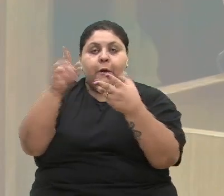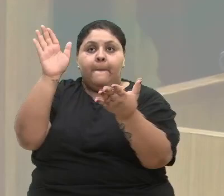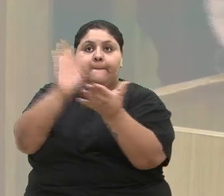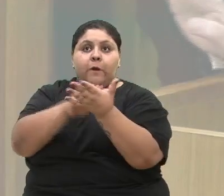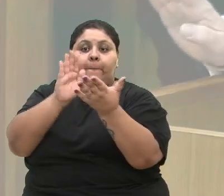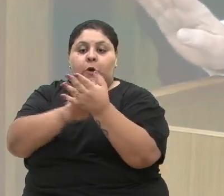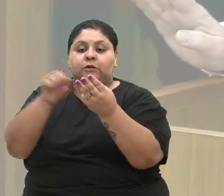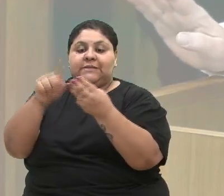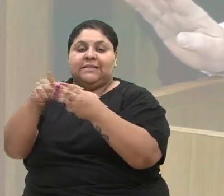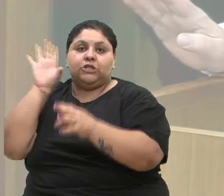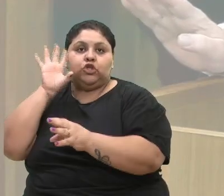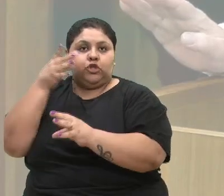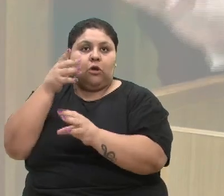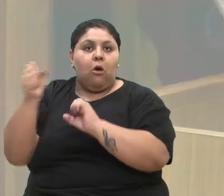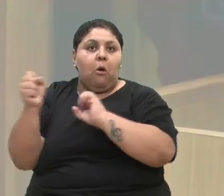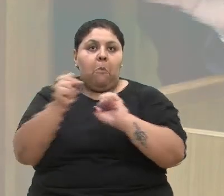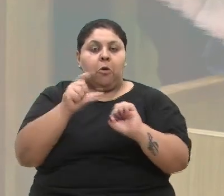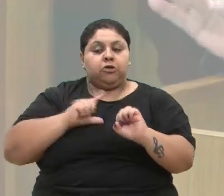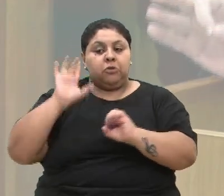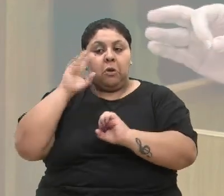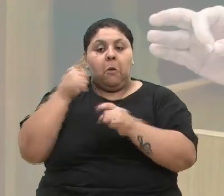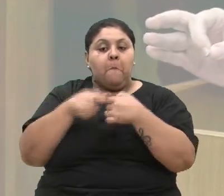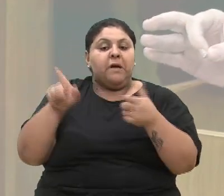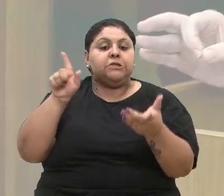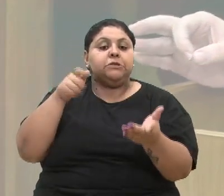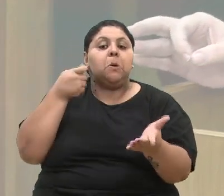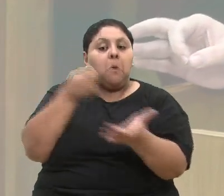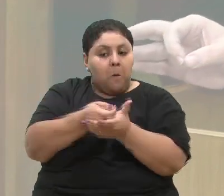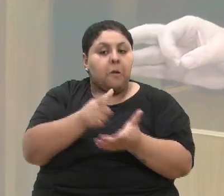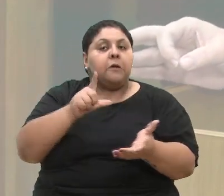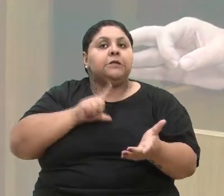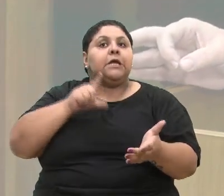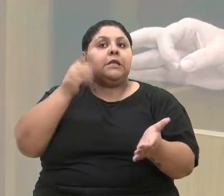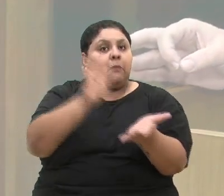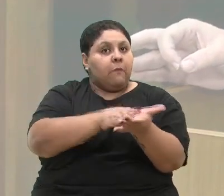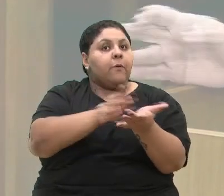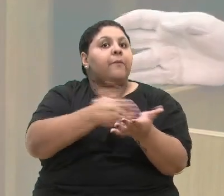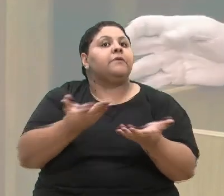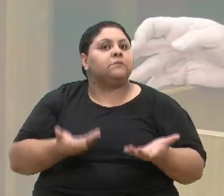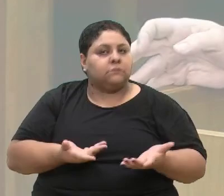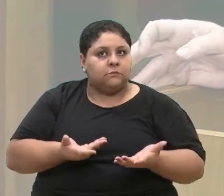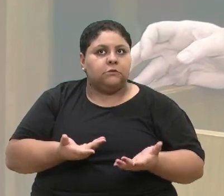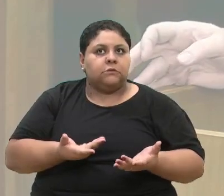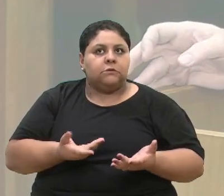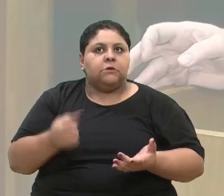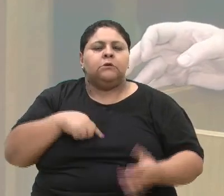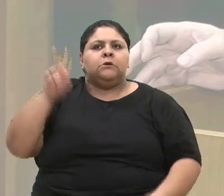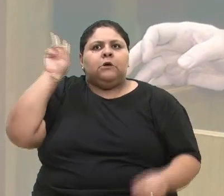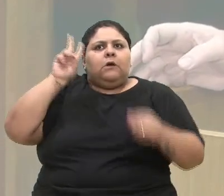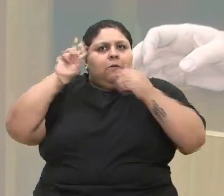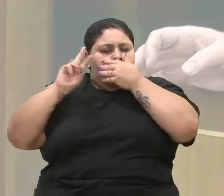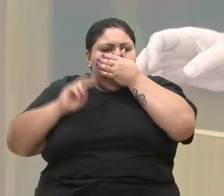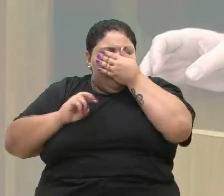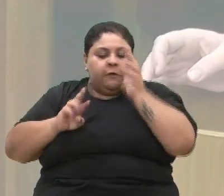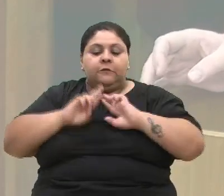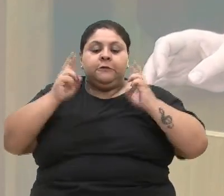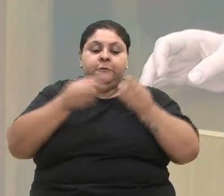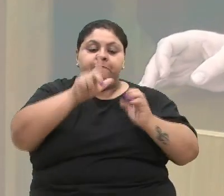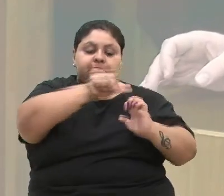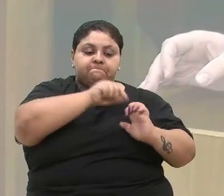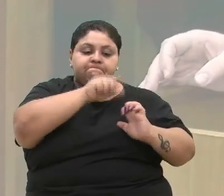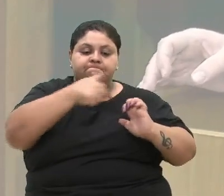Você pode não ter a solução, mas obrigatoriamente tem que ter uma proposta. Então, eu lembro quantas reuniões em empresas que eu